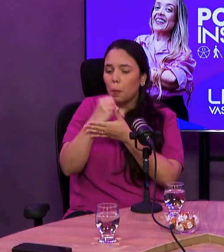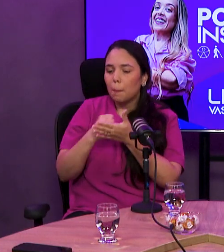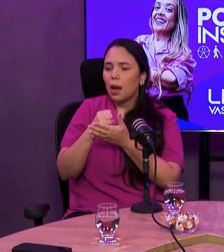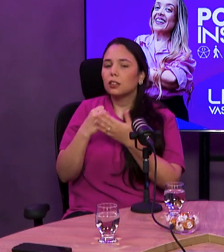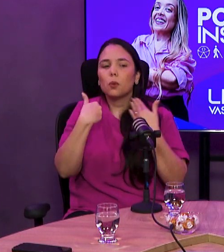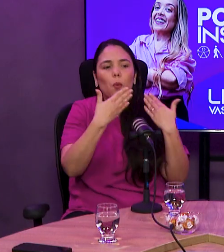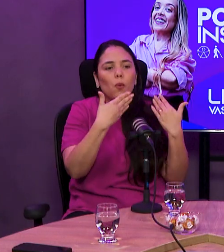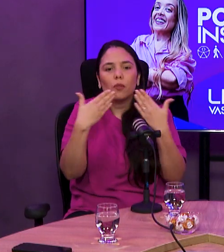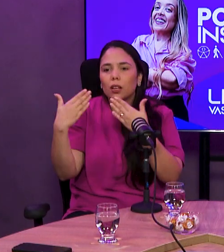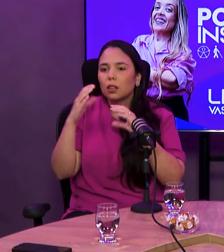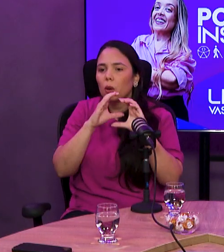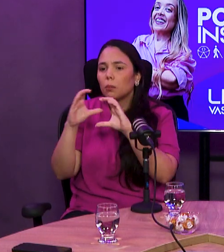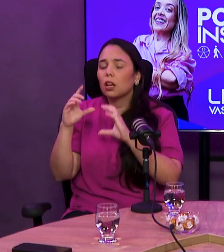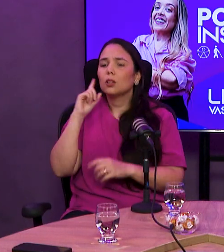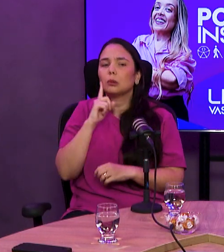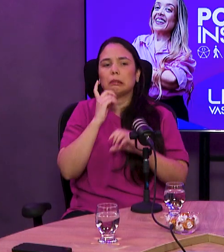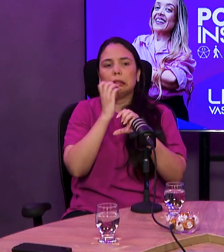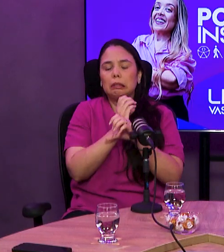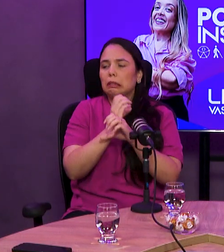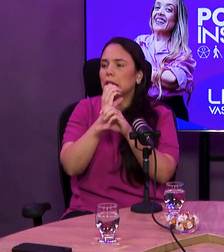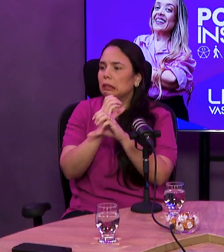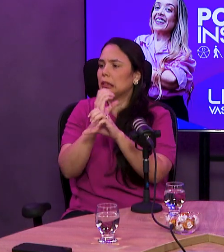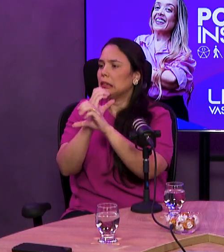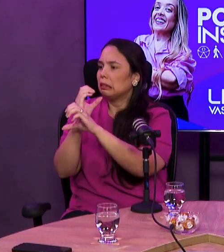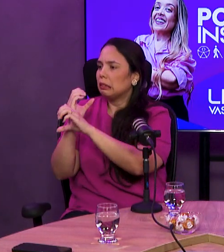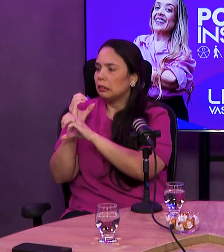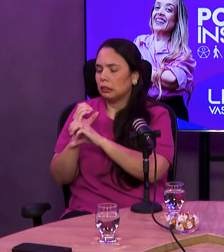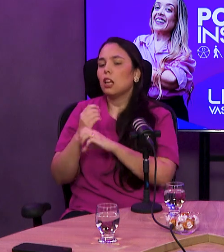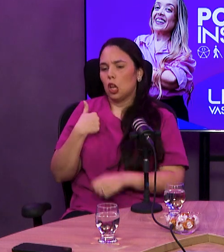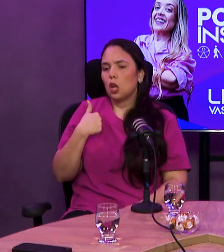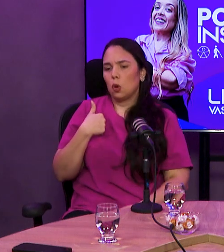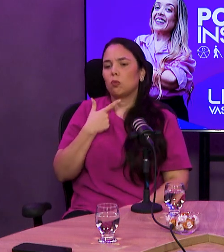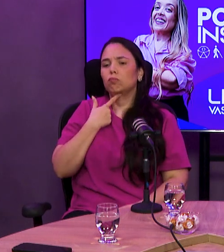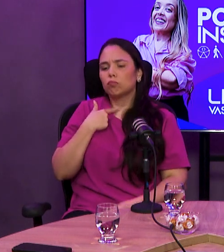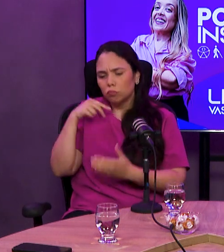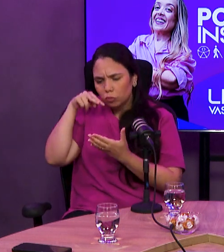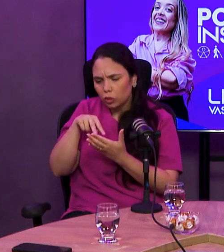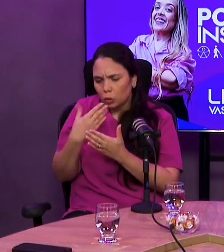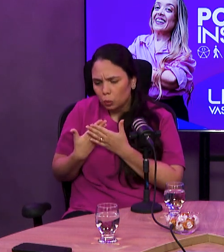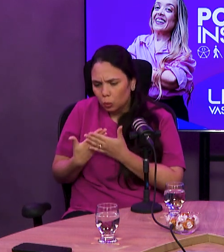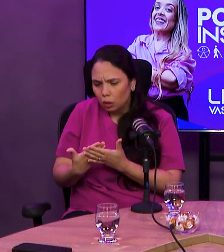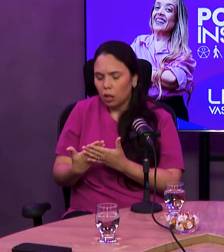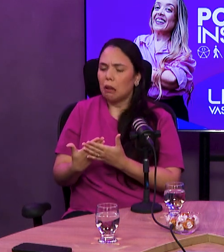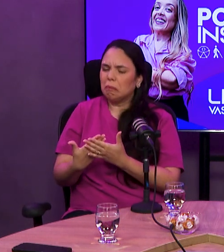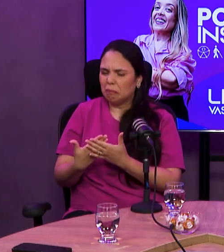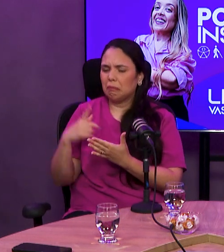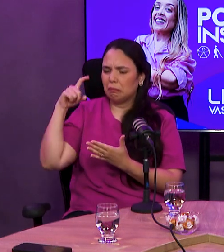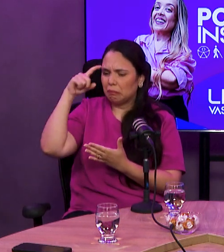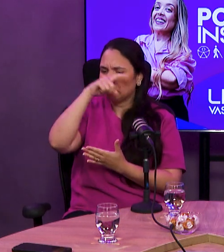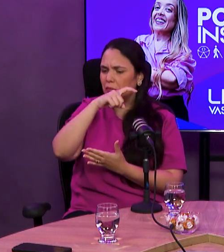conversar, se comunicar, elas não tinham. Então eu fui estudar mais sobre isso e eu vi que no começo